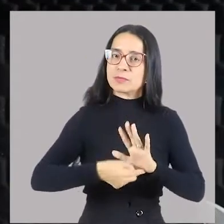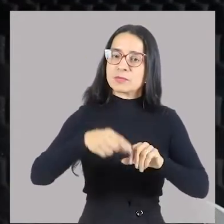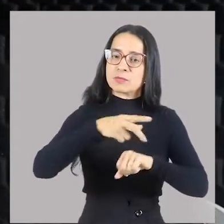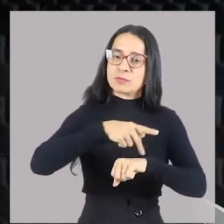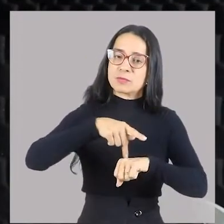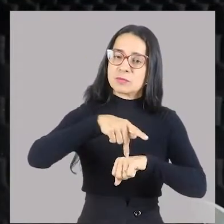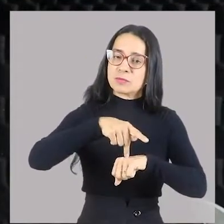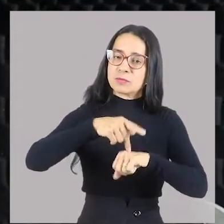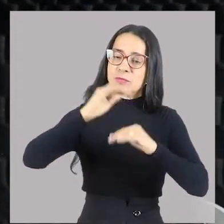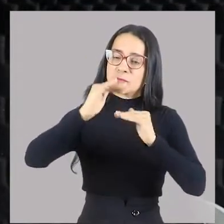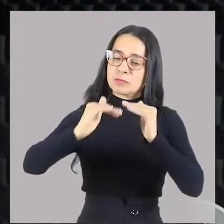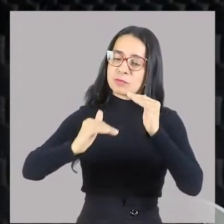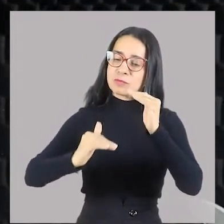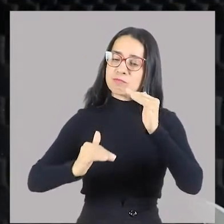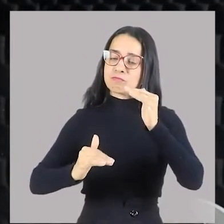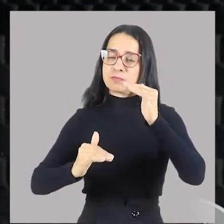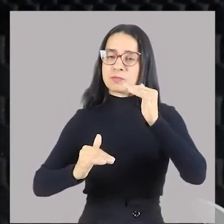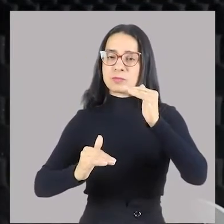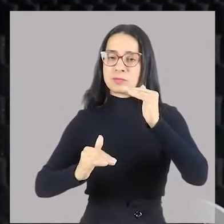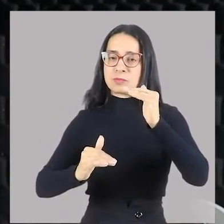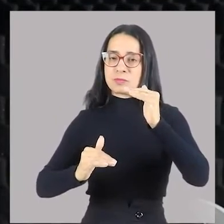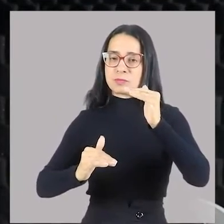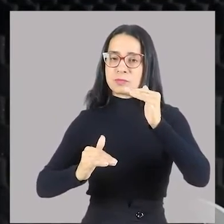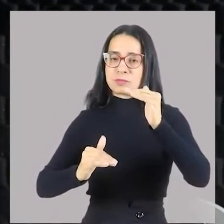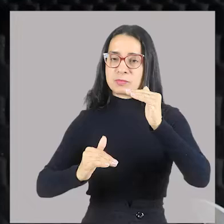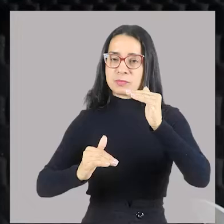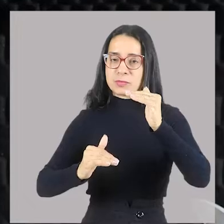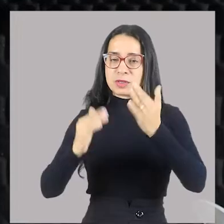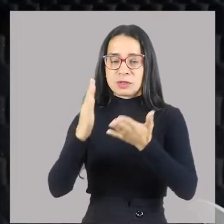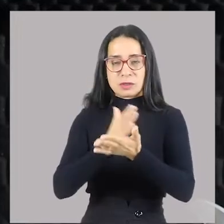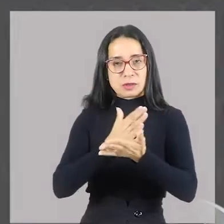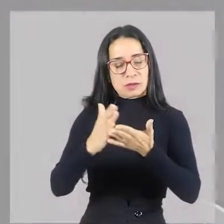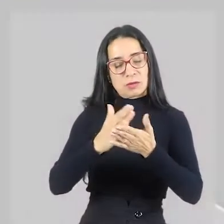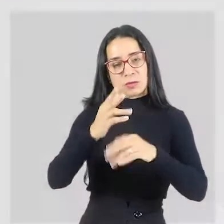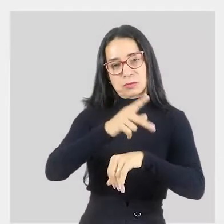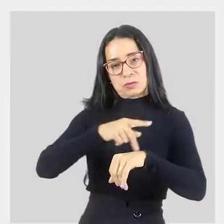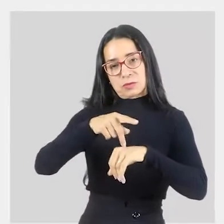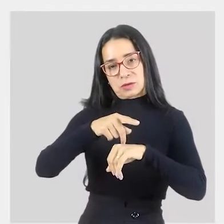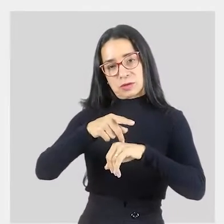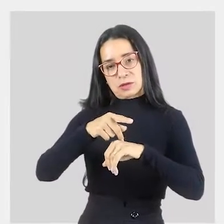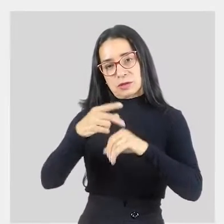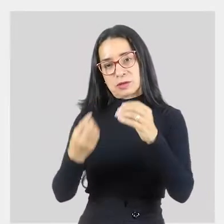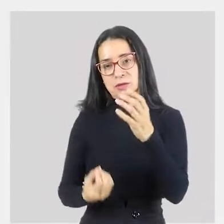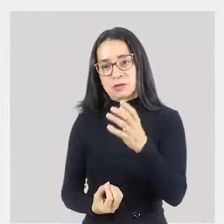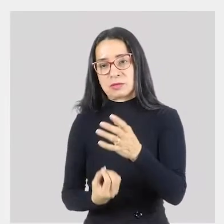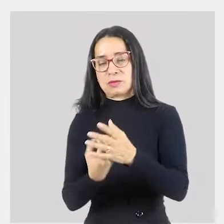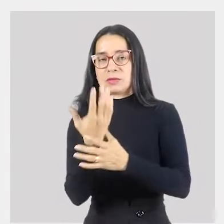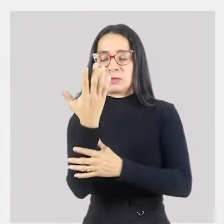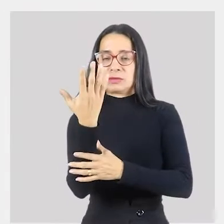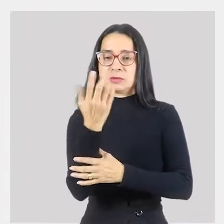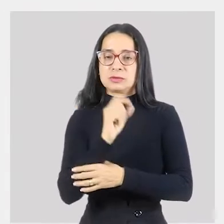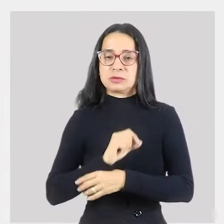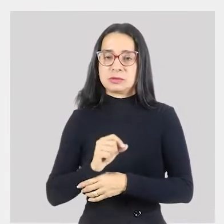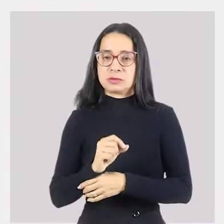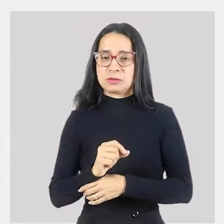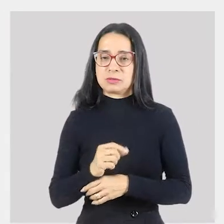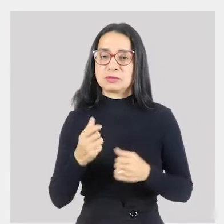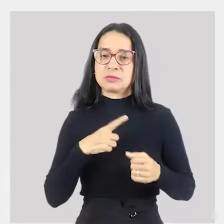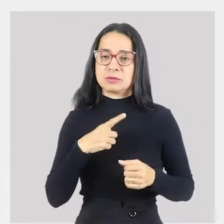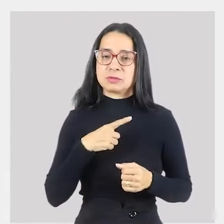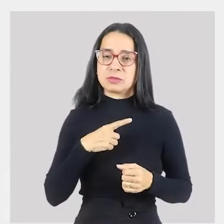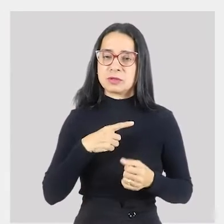países subdesenvolvidos e alguns países, no caso, emergentes. Aí nós temos diversidade de povos,